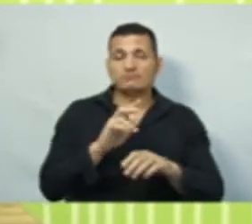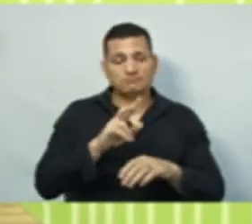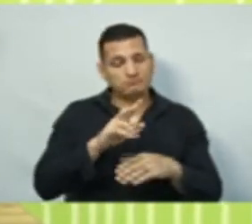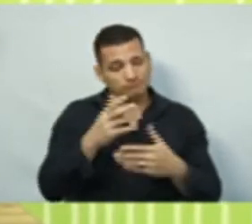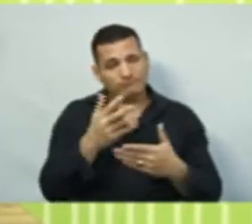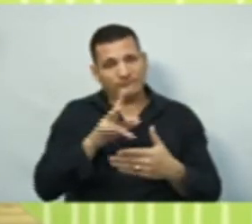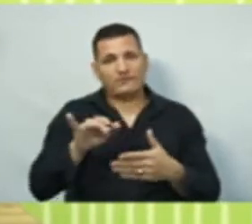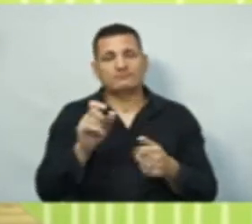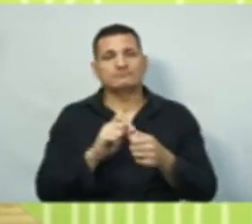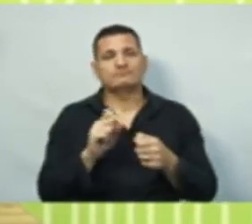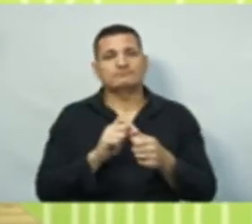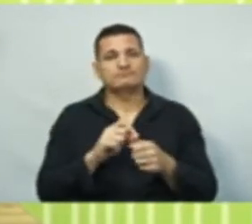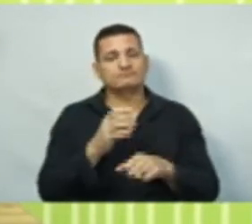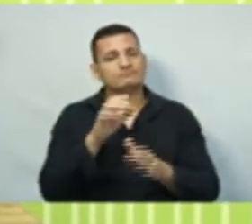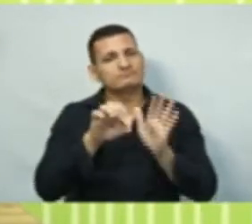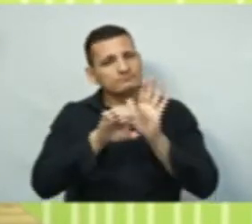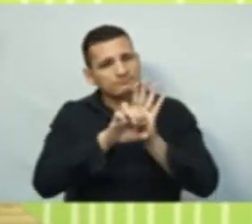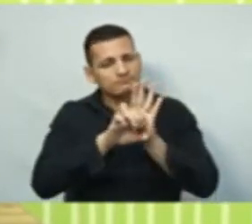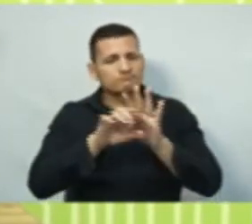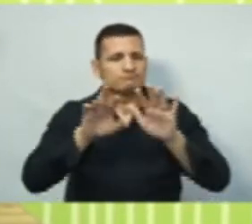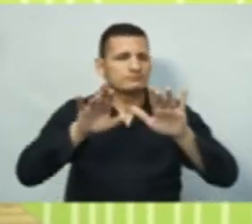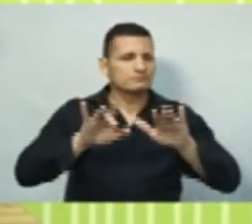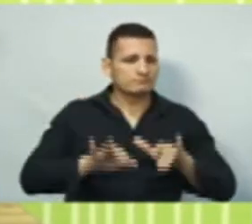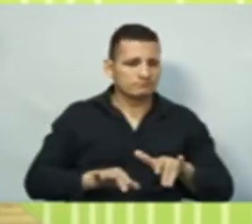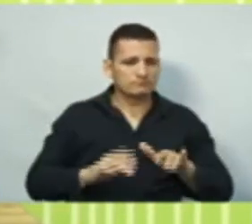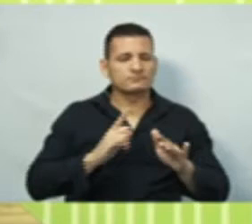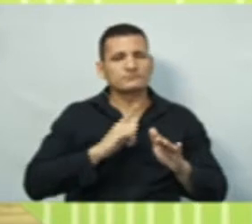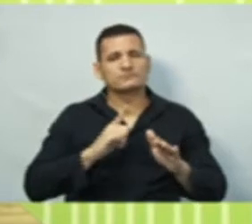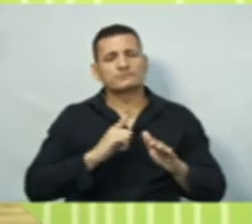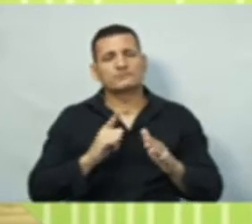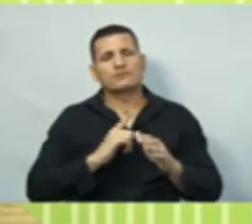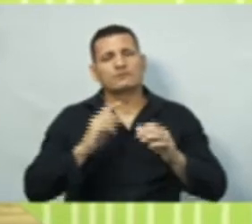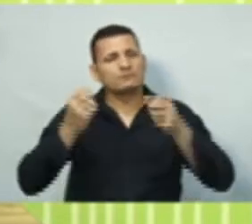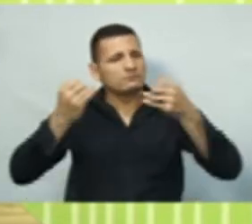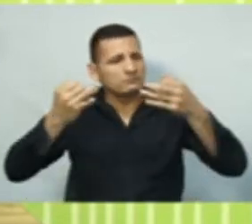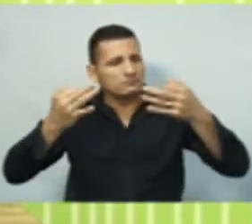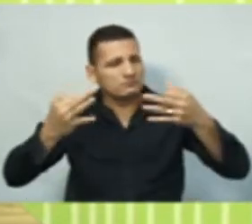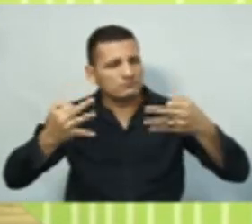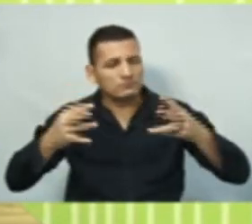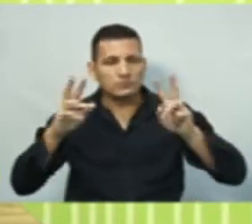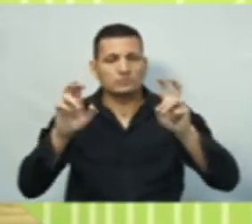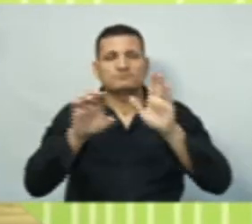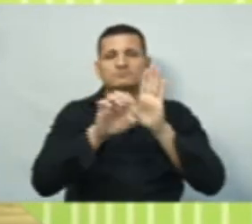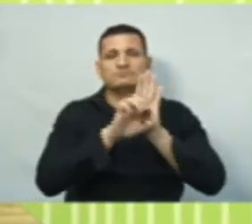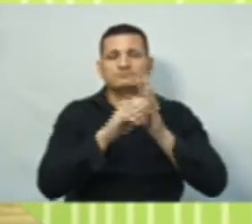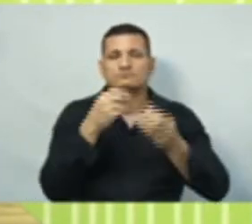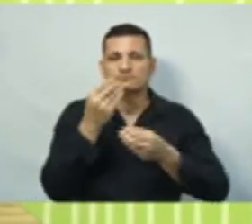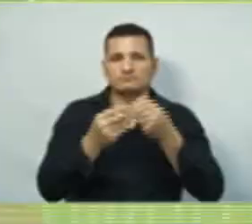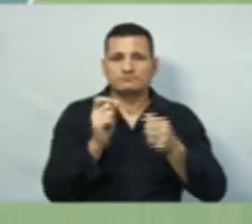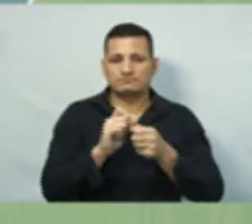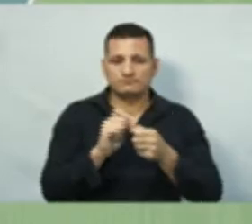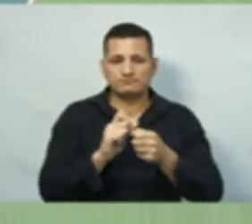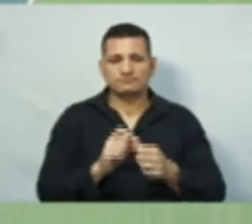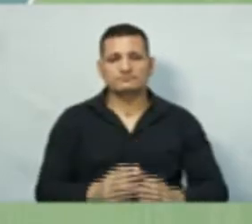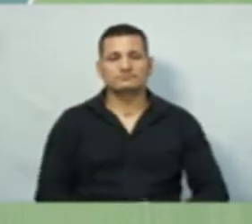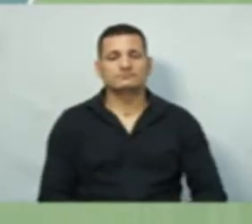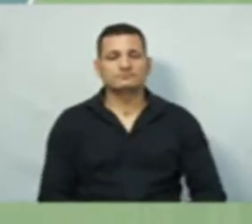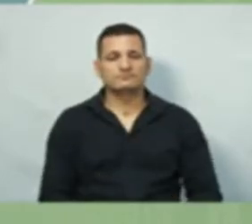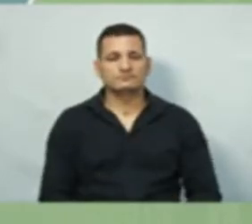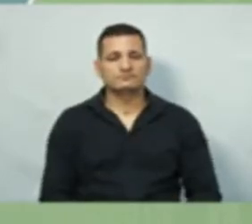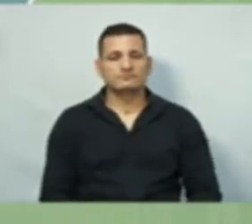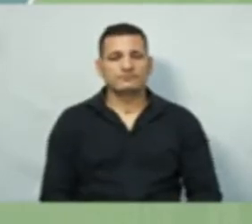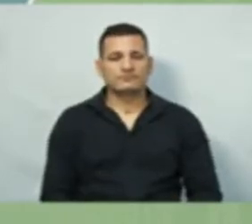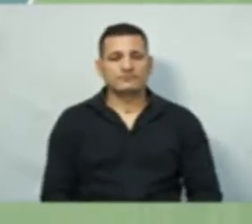fazer juntos. Montar um estatuto, escrever. Temos um tutorial só sobre estatuto social, certo?